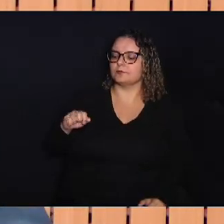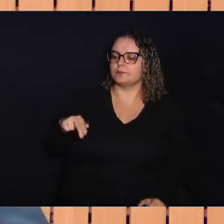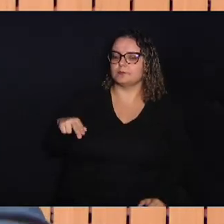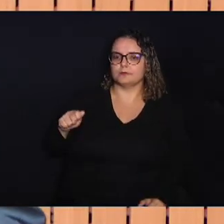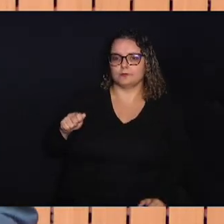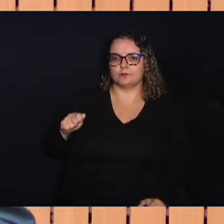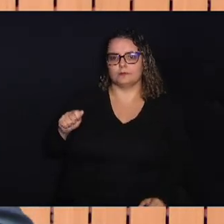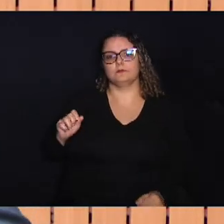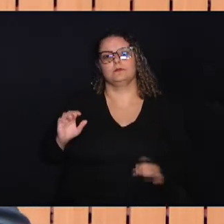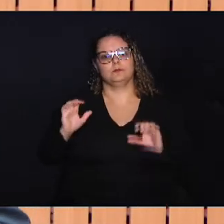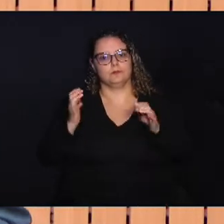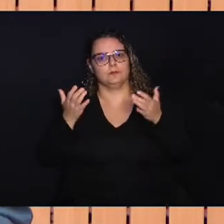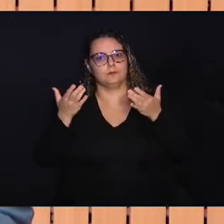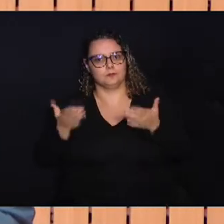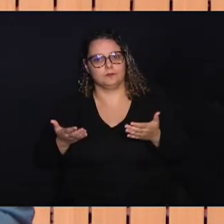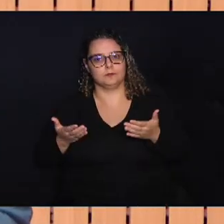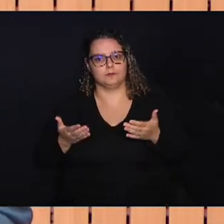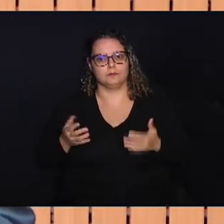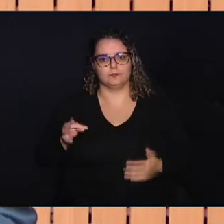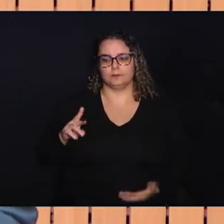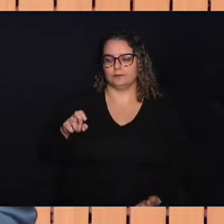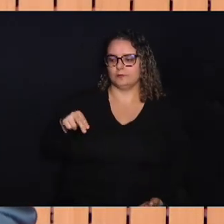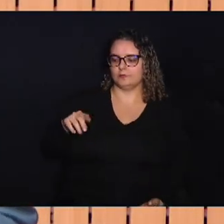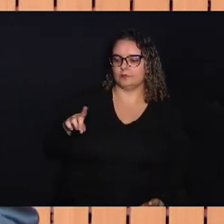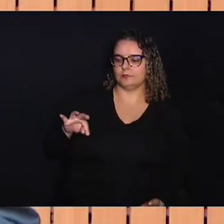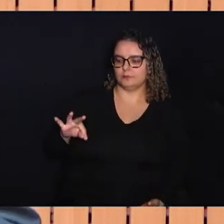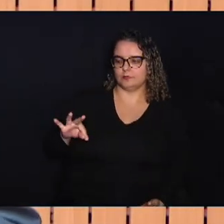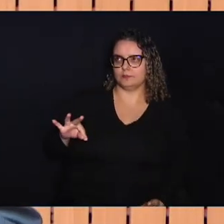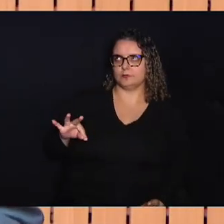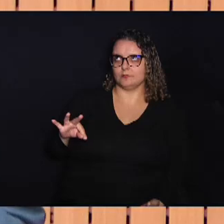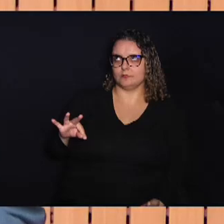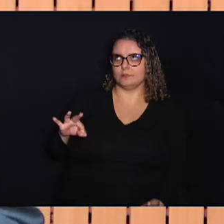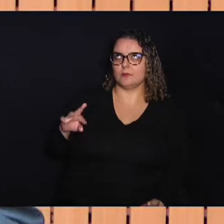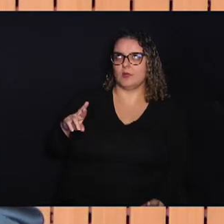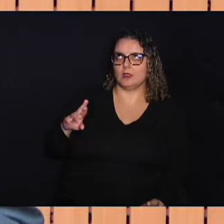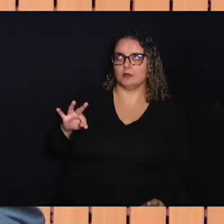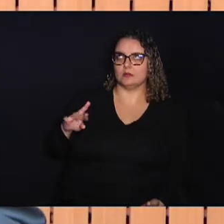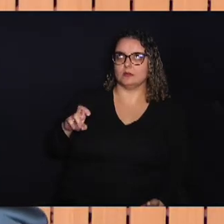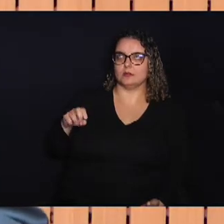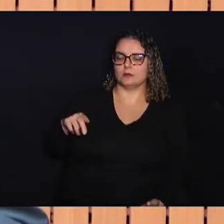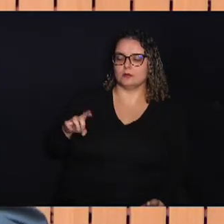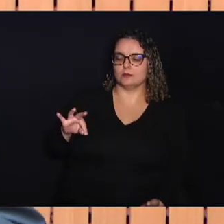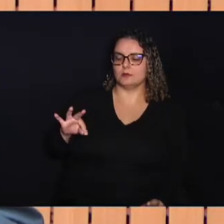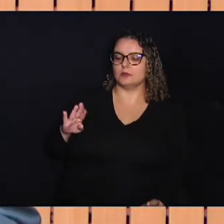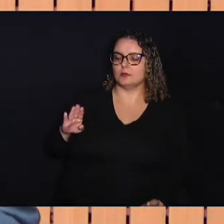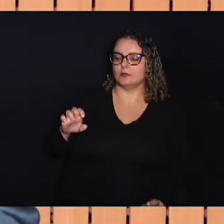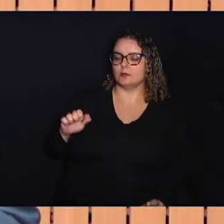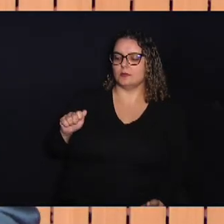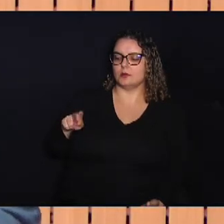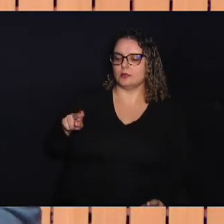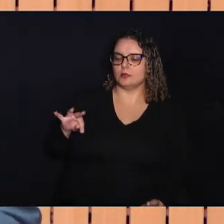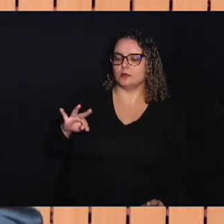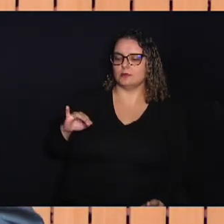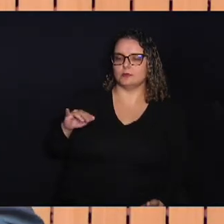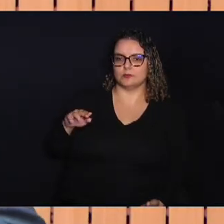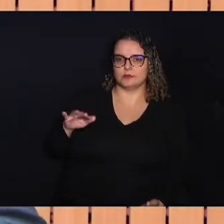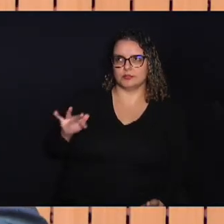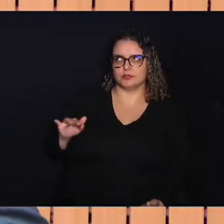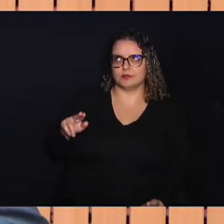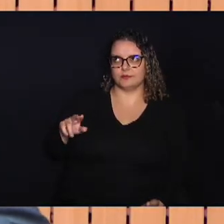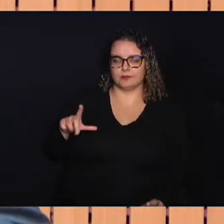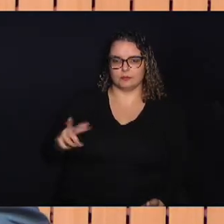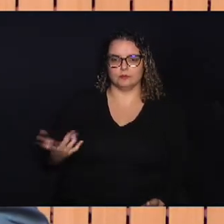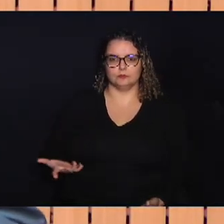pelo evento Trend Build, organizado pela Intercoif Brasil, que